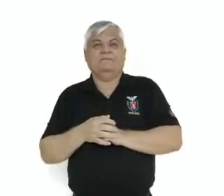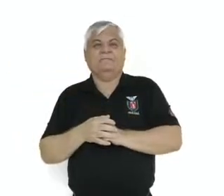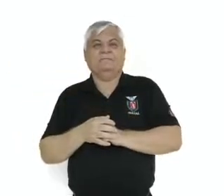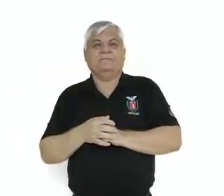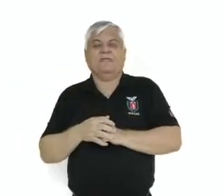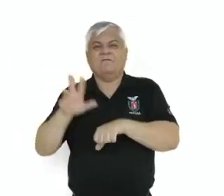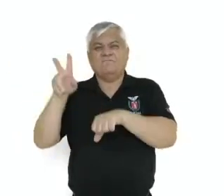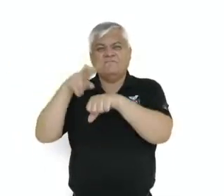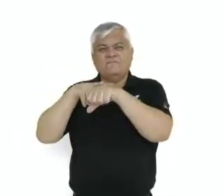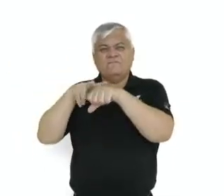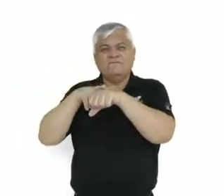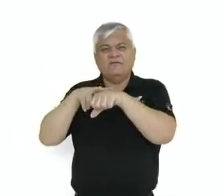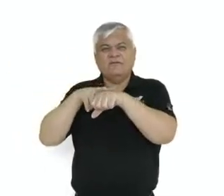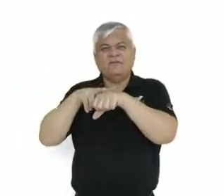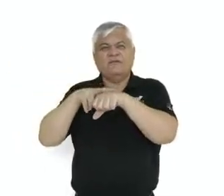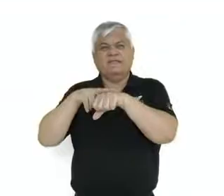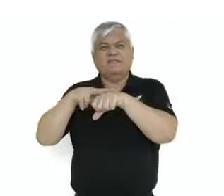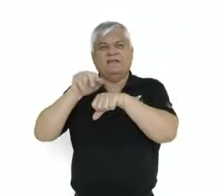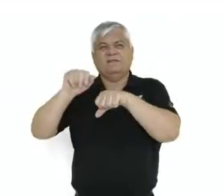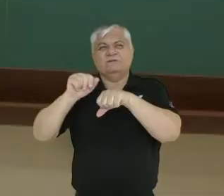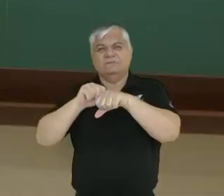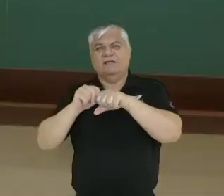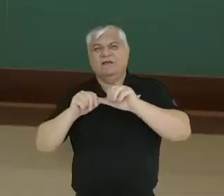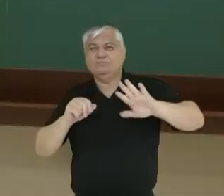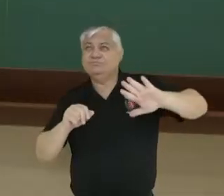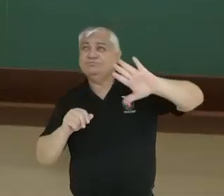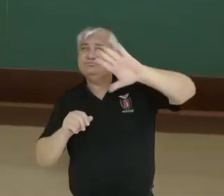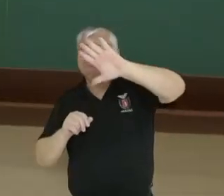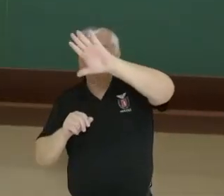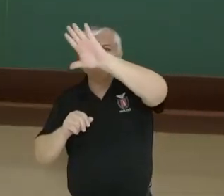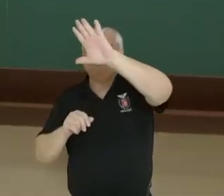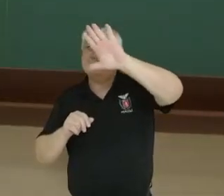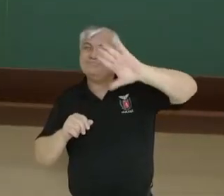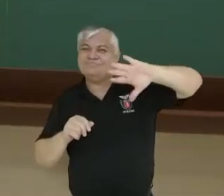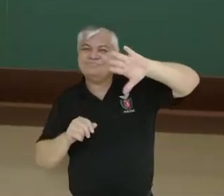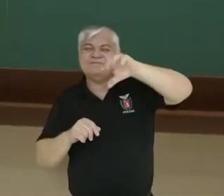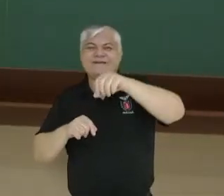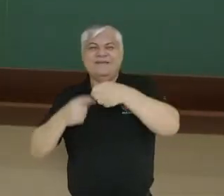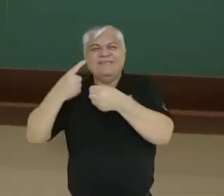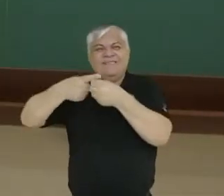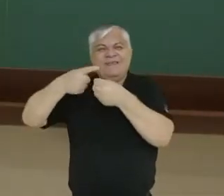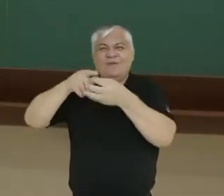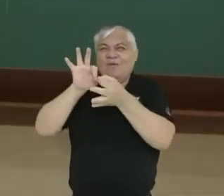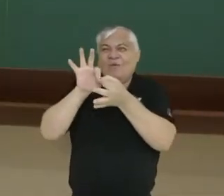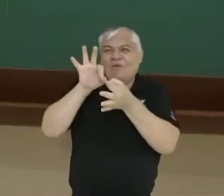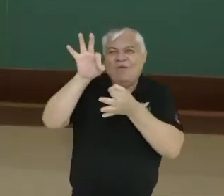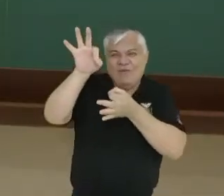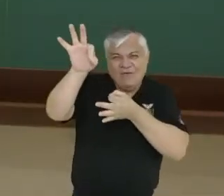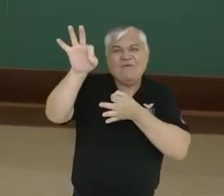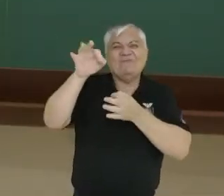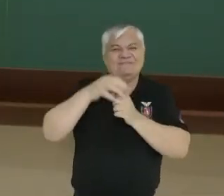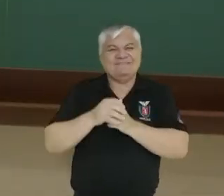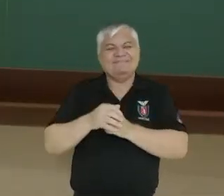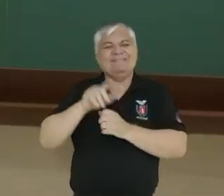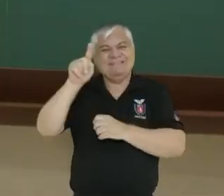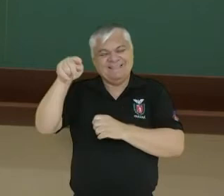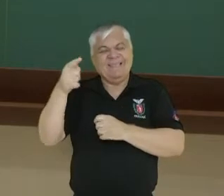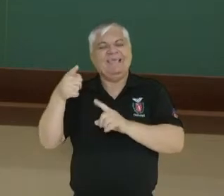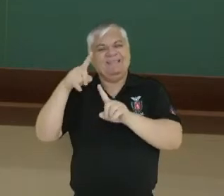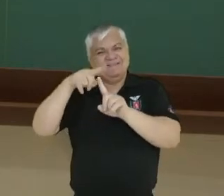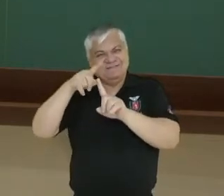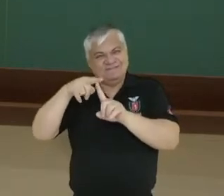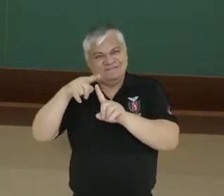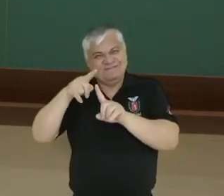clima tropical de savana, que é toda a porção aqui mais do interior do continente, né? O tropical típico